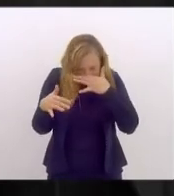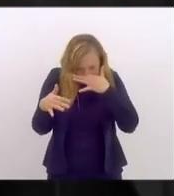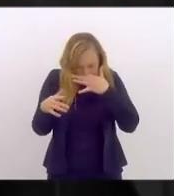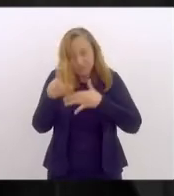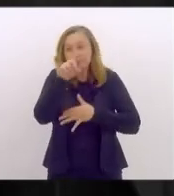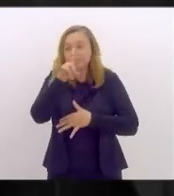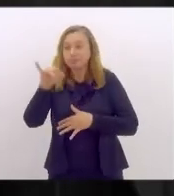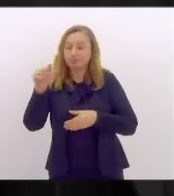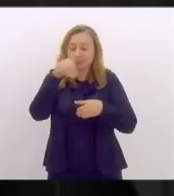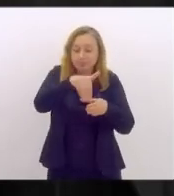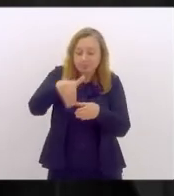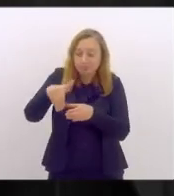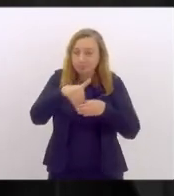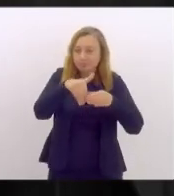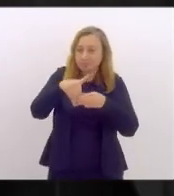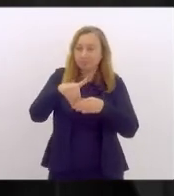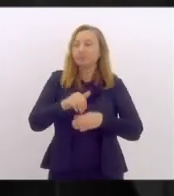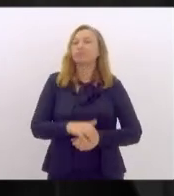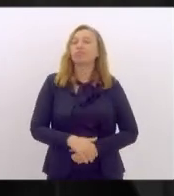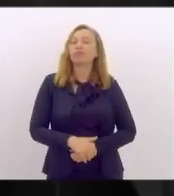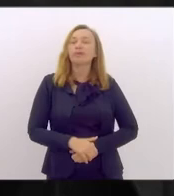das eleições